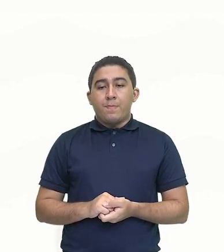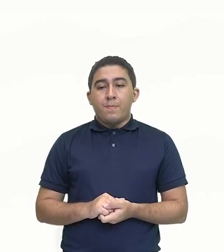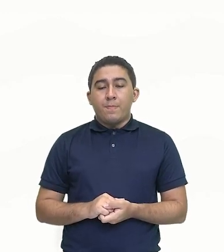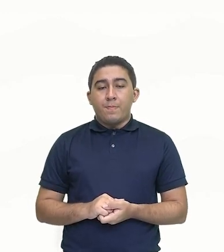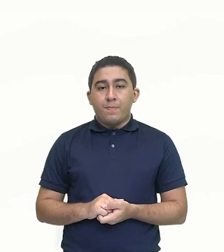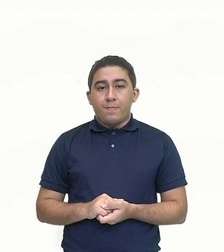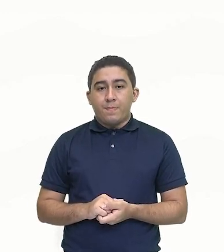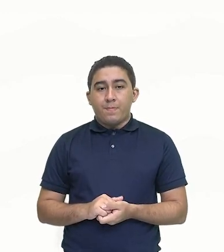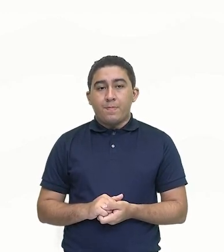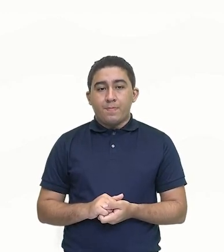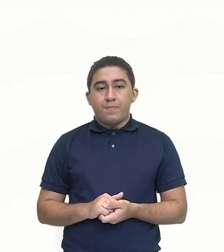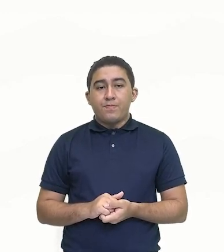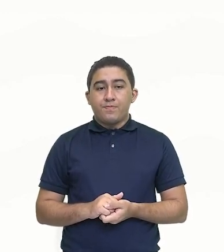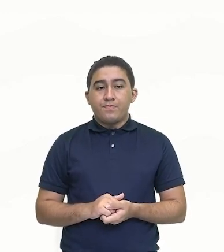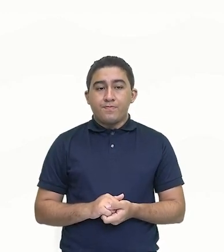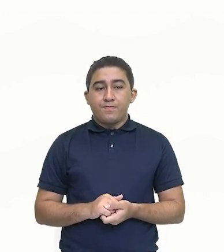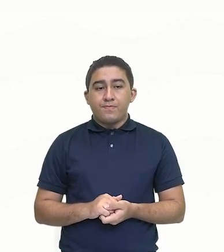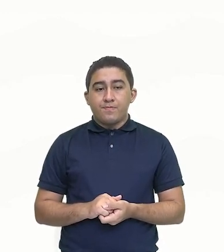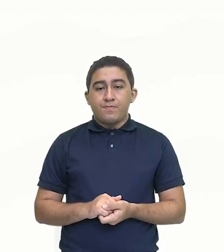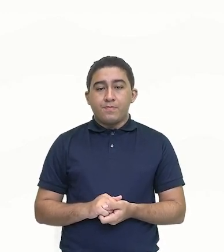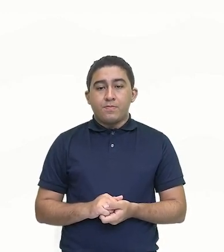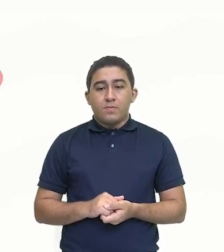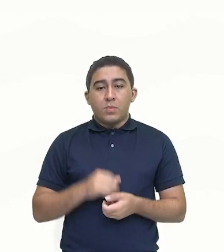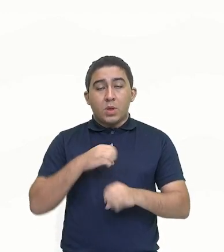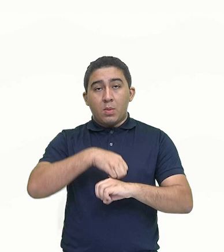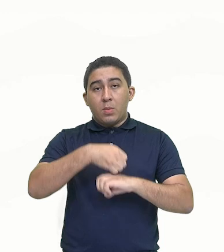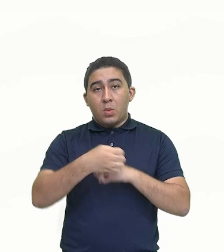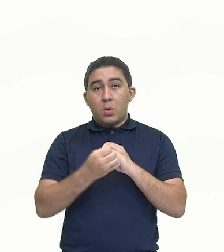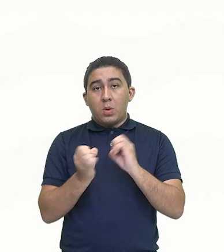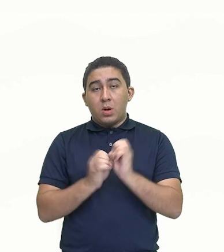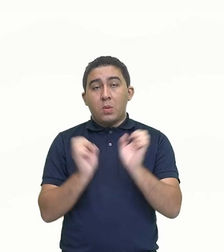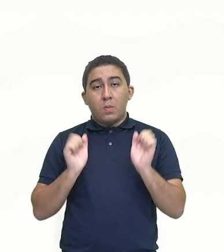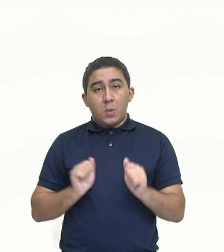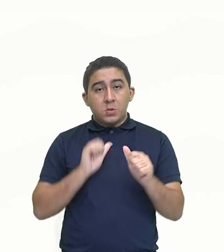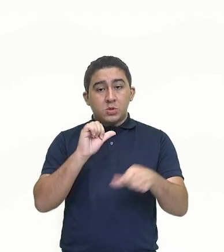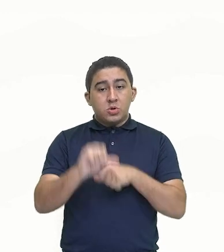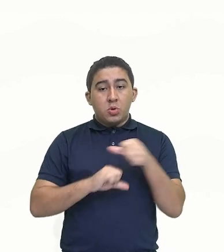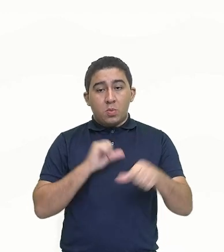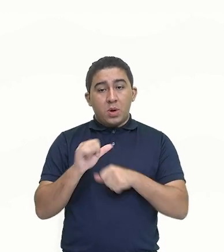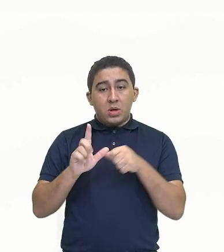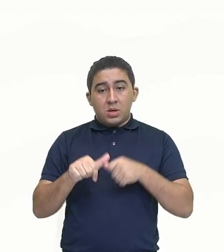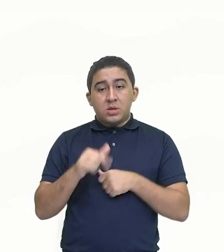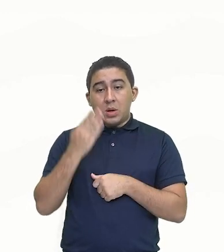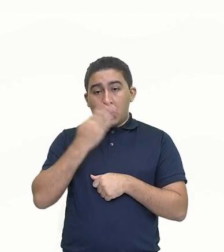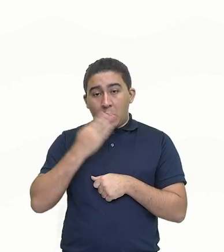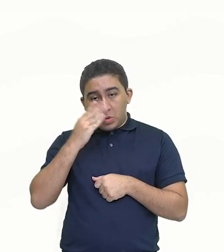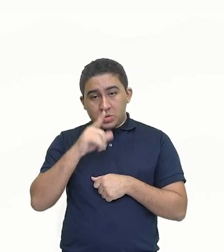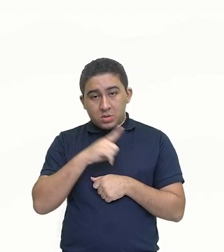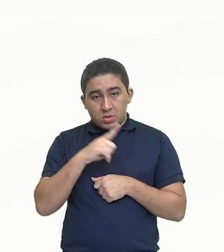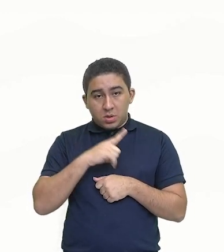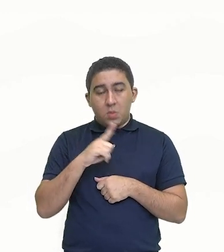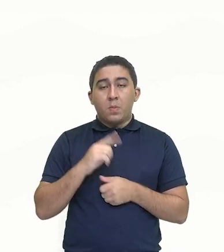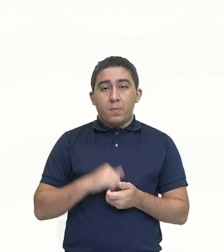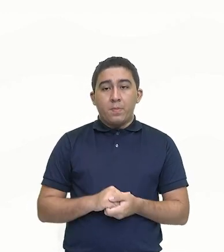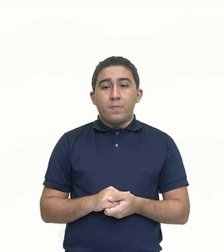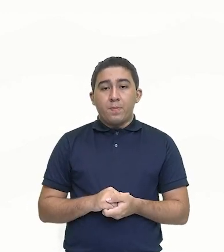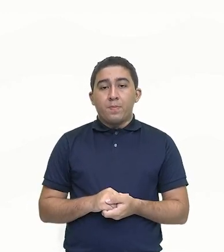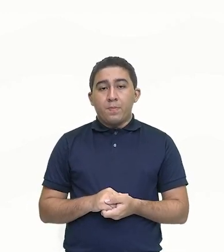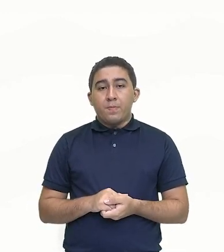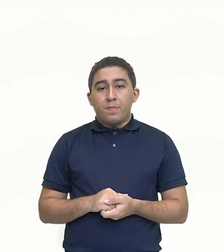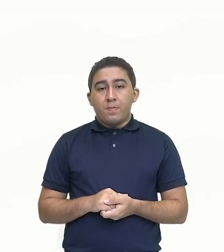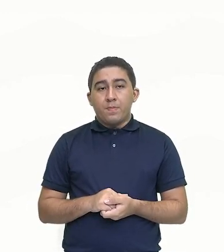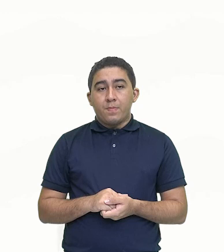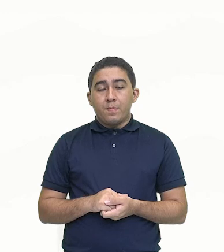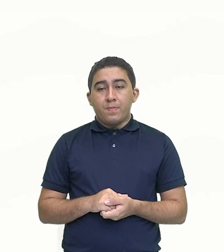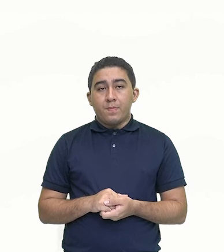uma pré-molécula que pode ser transformada em molécula de glicose no processo metabólico, né? Isso aí é assunto para